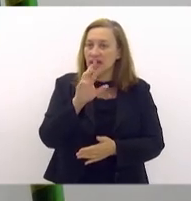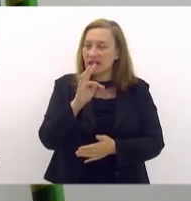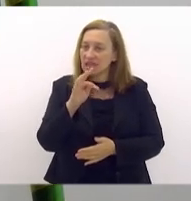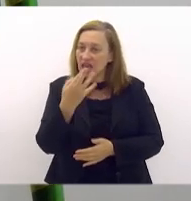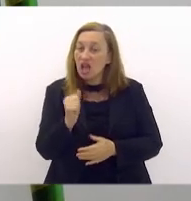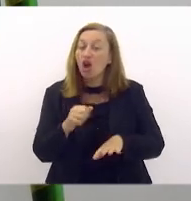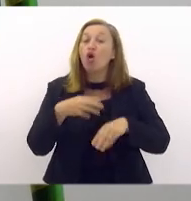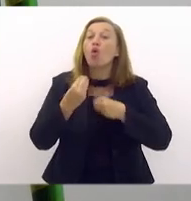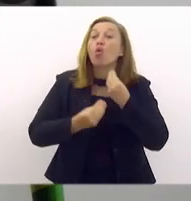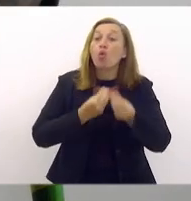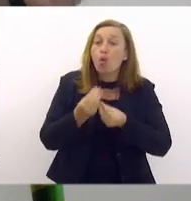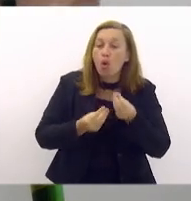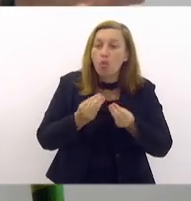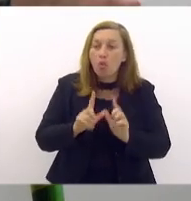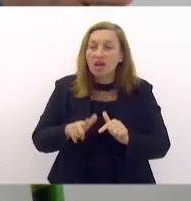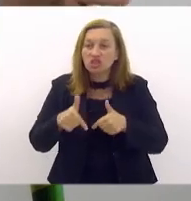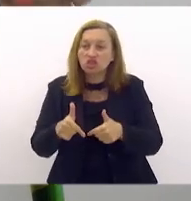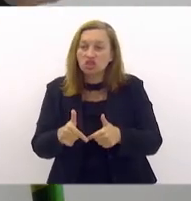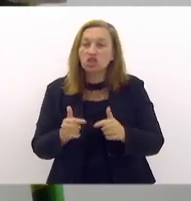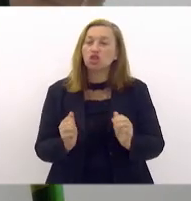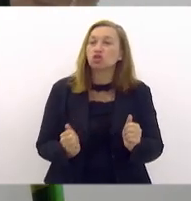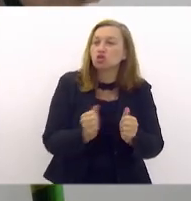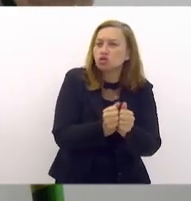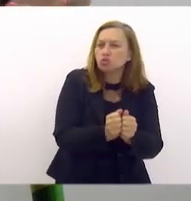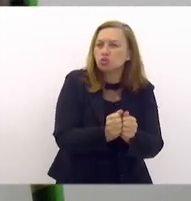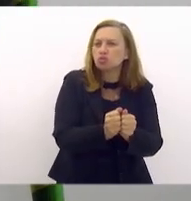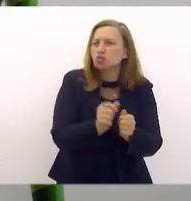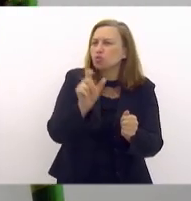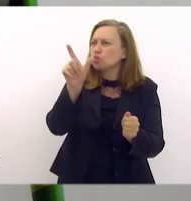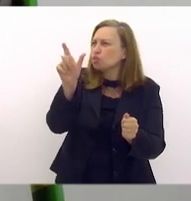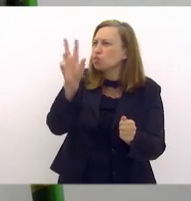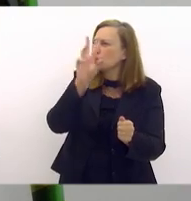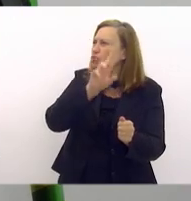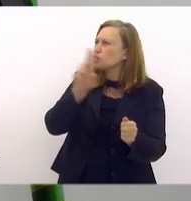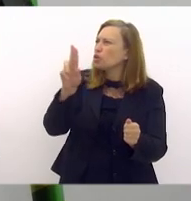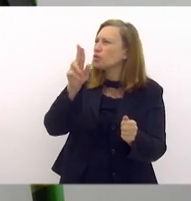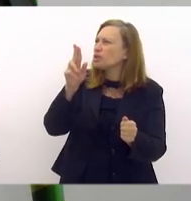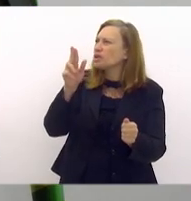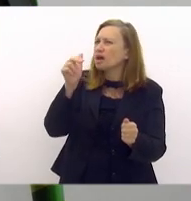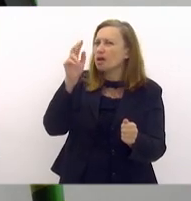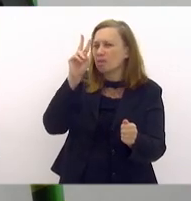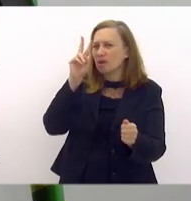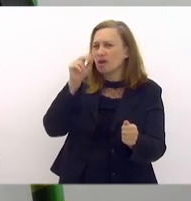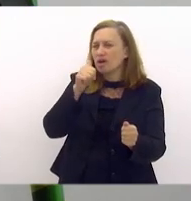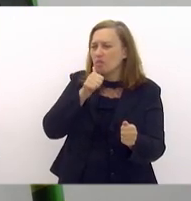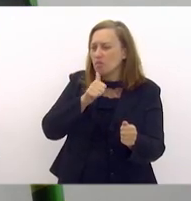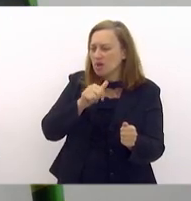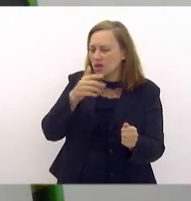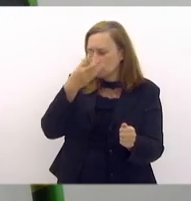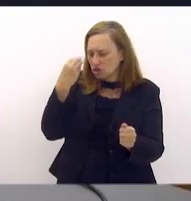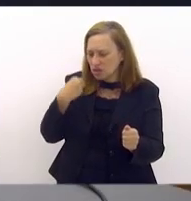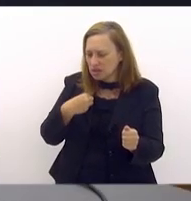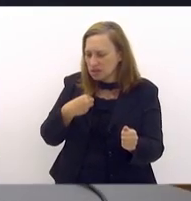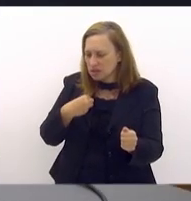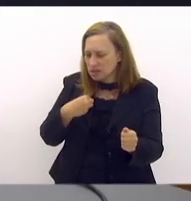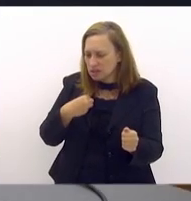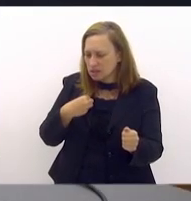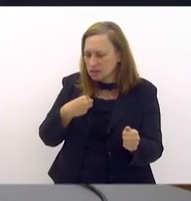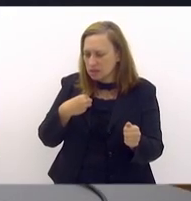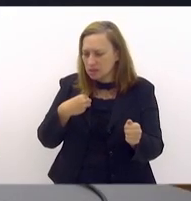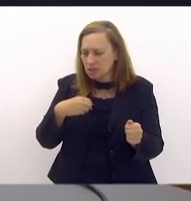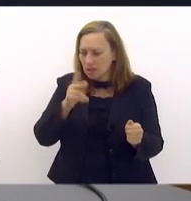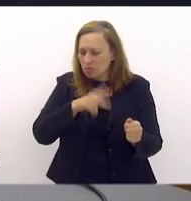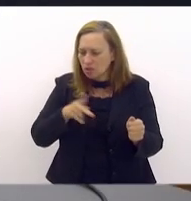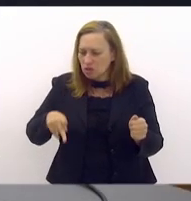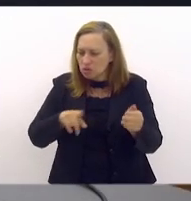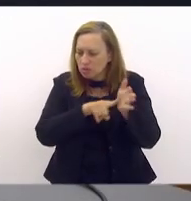como lidar com isso, junto com a pesquisadora, eu esqueci o nome Que da. várias pessoas falaram, as pesquisadoras do